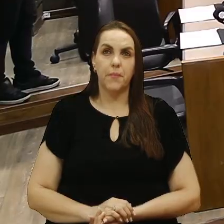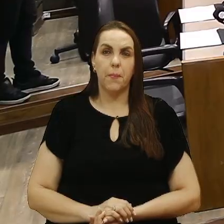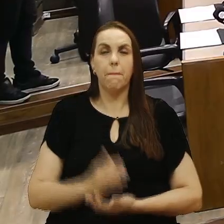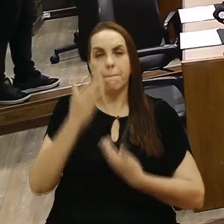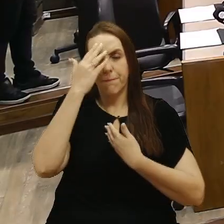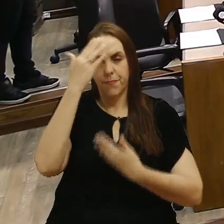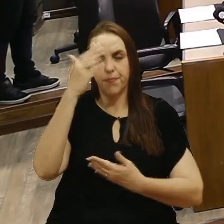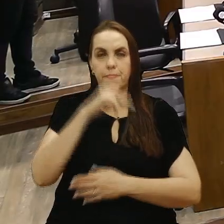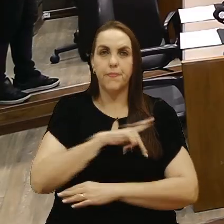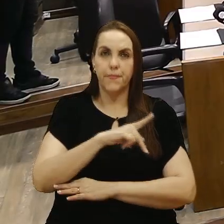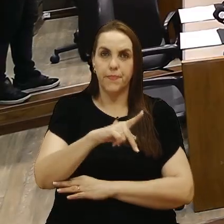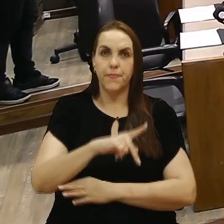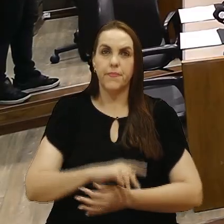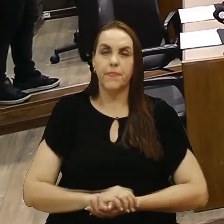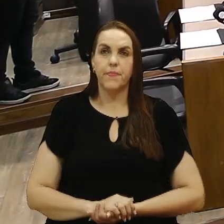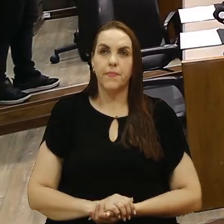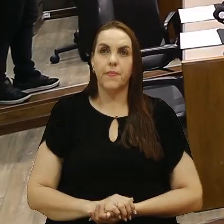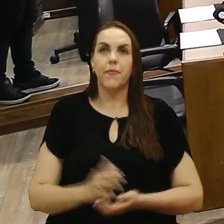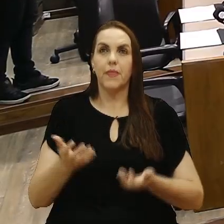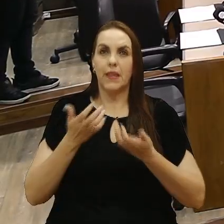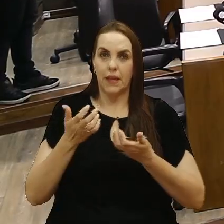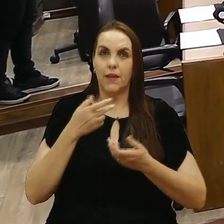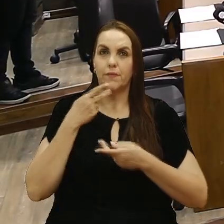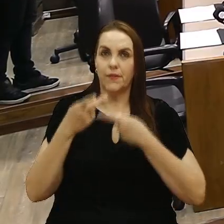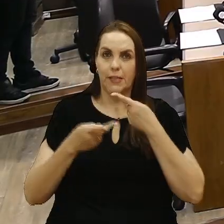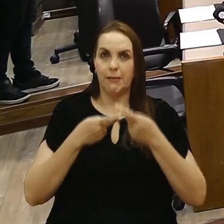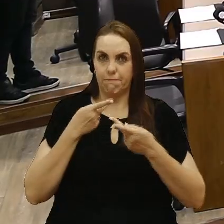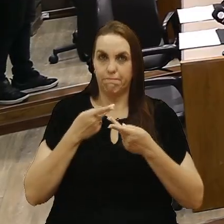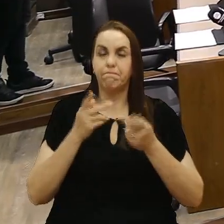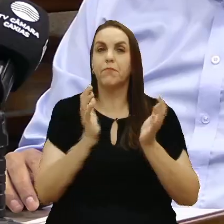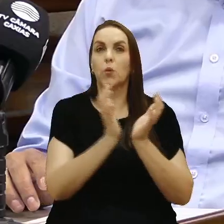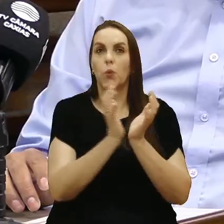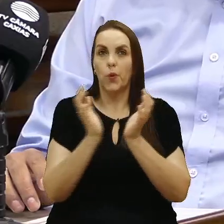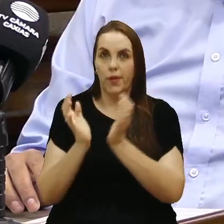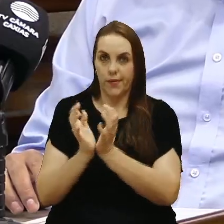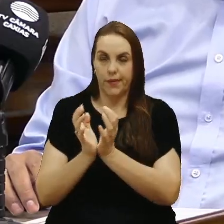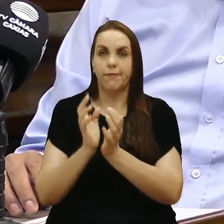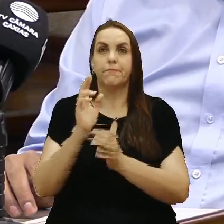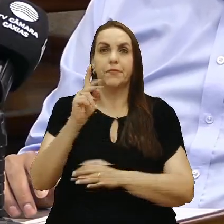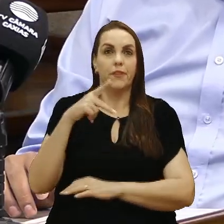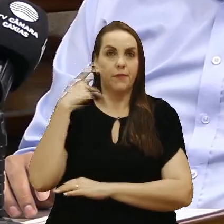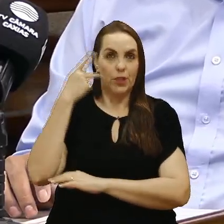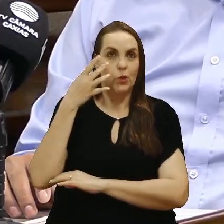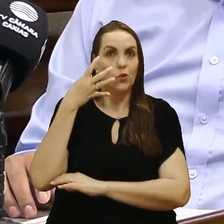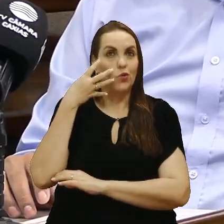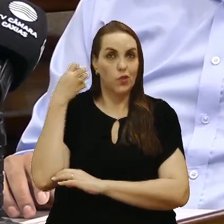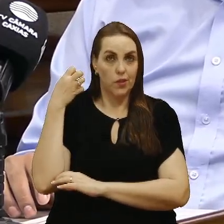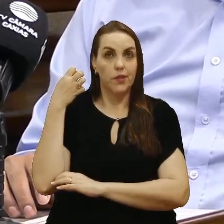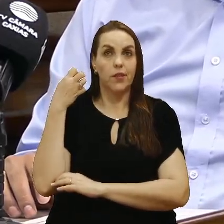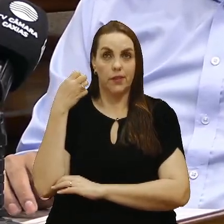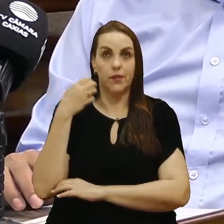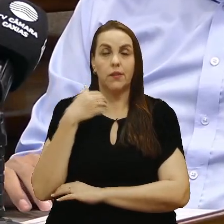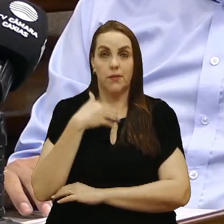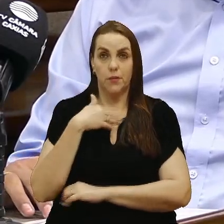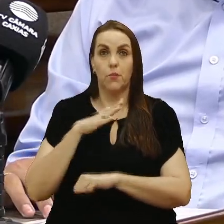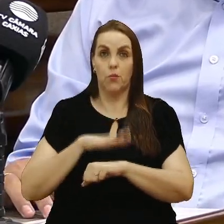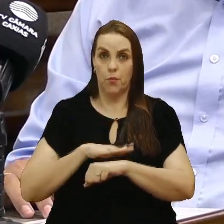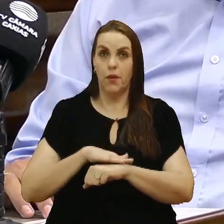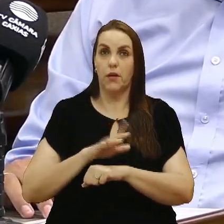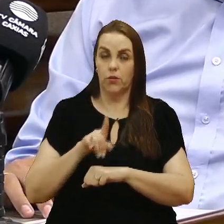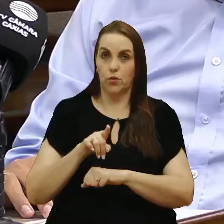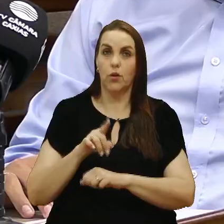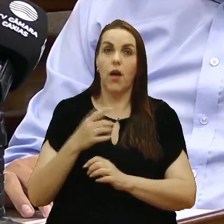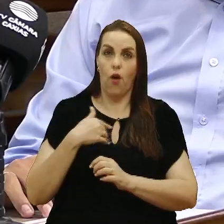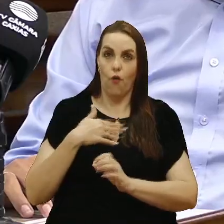Obrigado, senhor presidente. Quero dizer ao colega vereador Jack que eu, em momento oportuno,